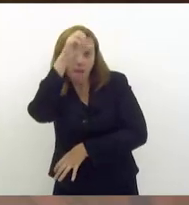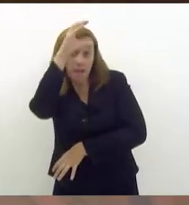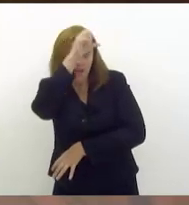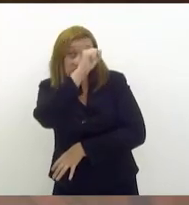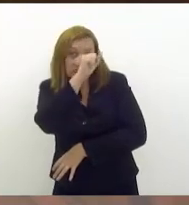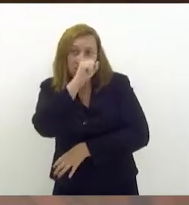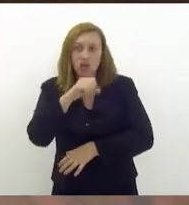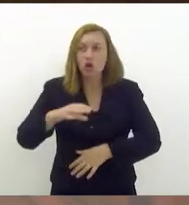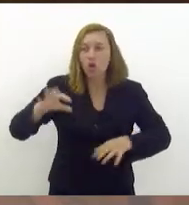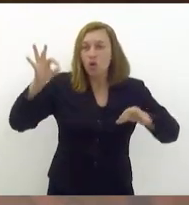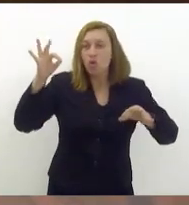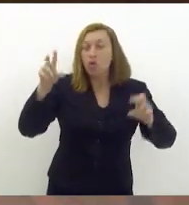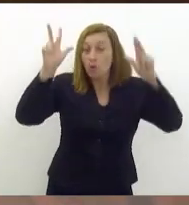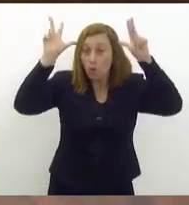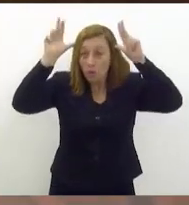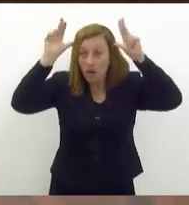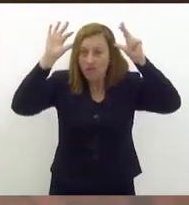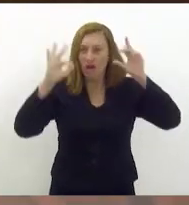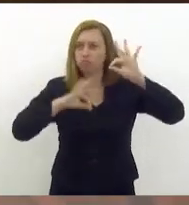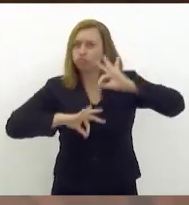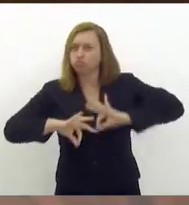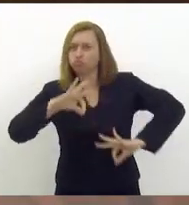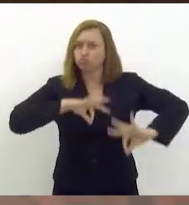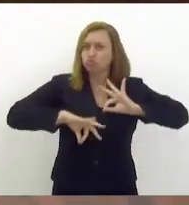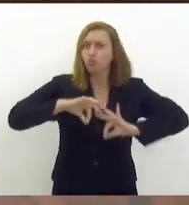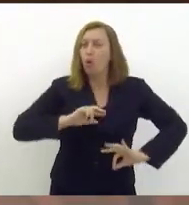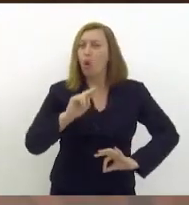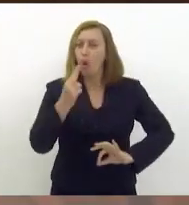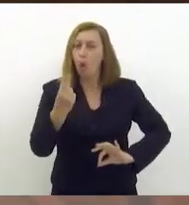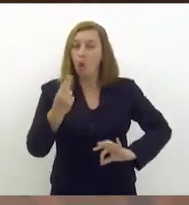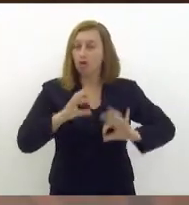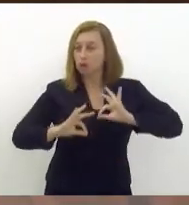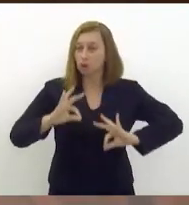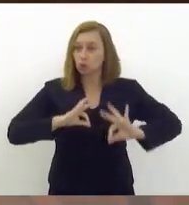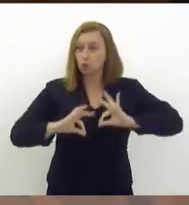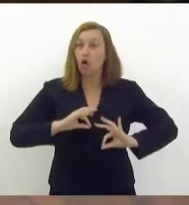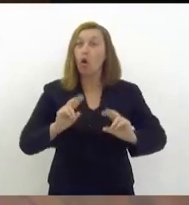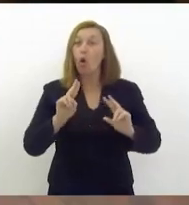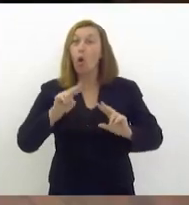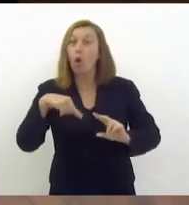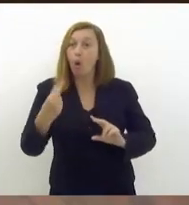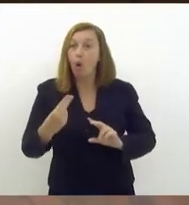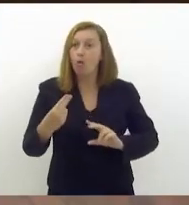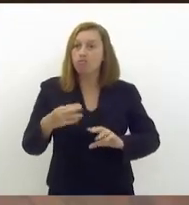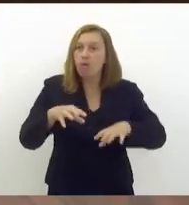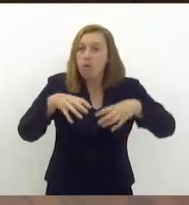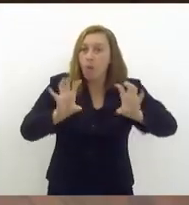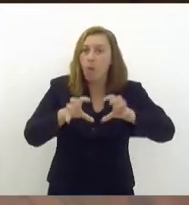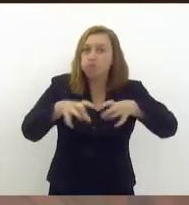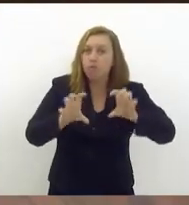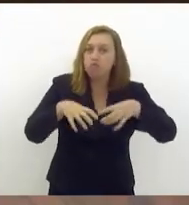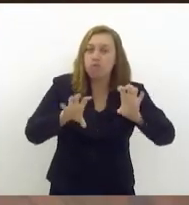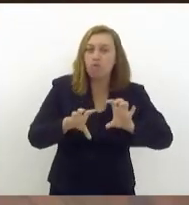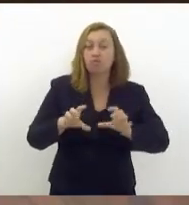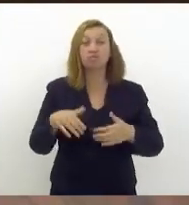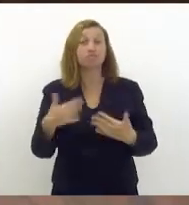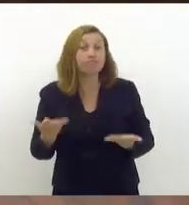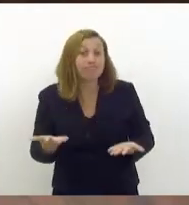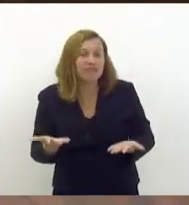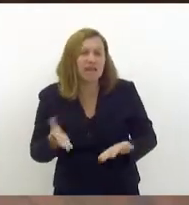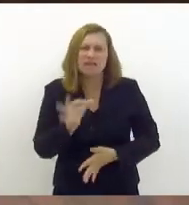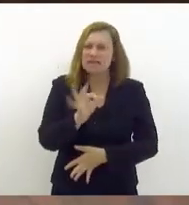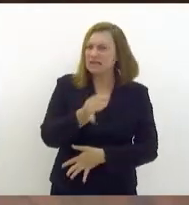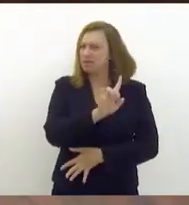o cavalo taradão ou o cavalo no cio ou então toma rajadão evidentemente